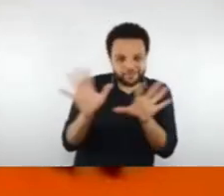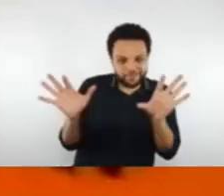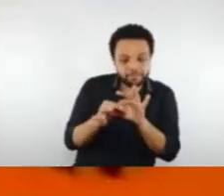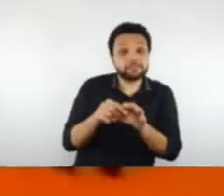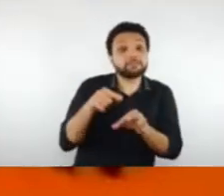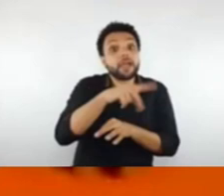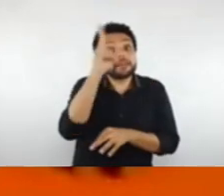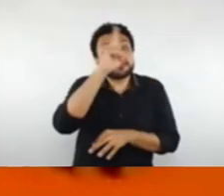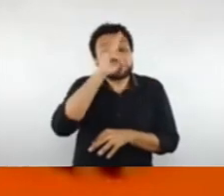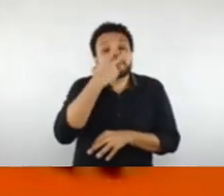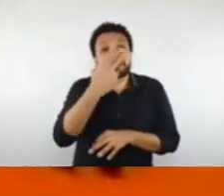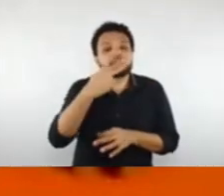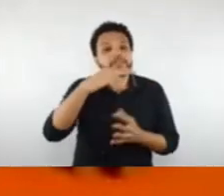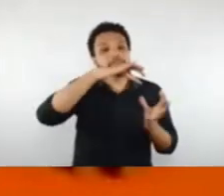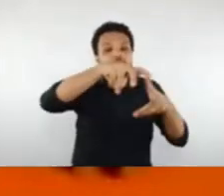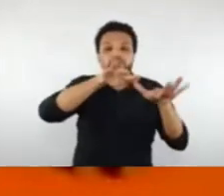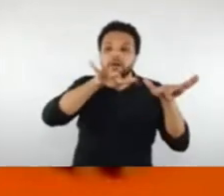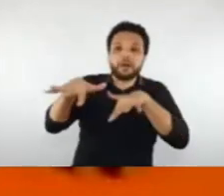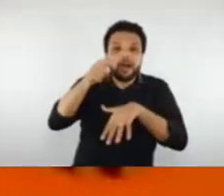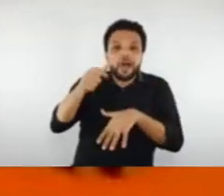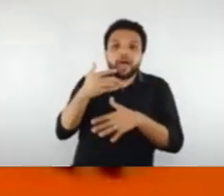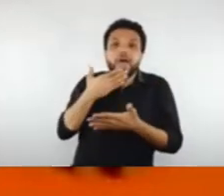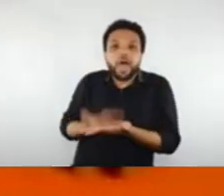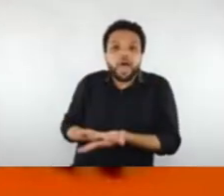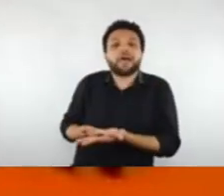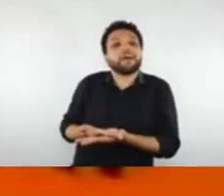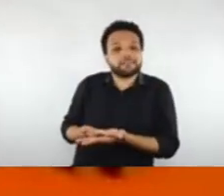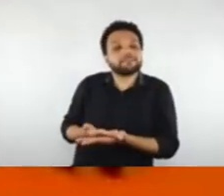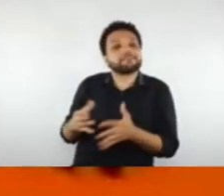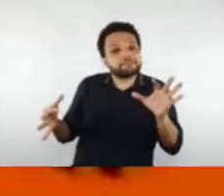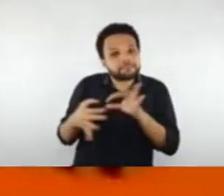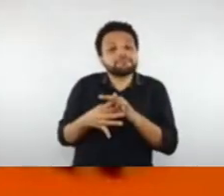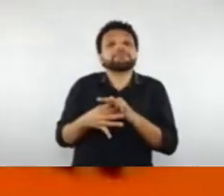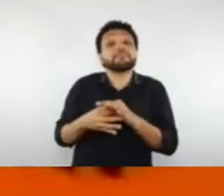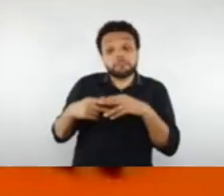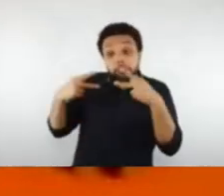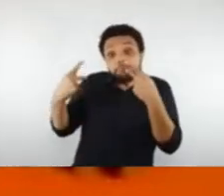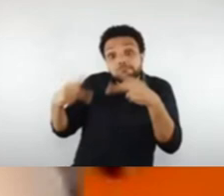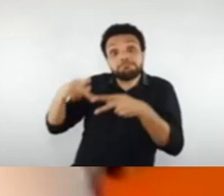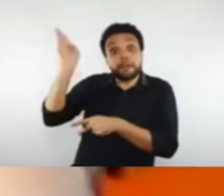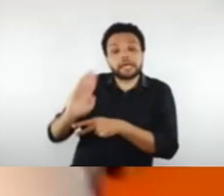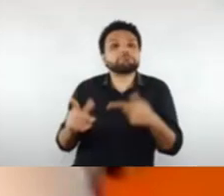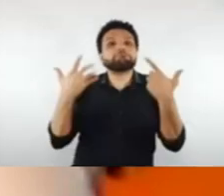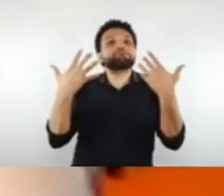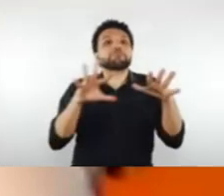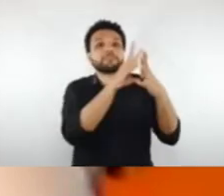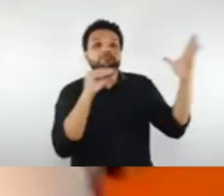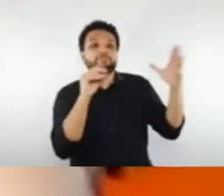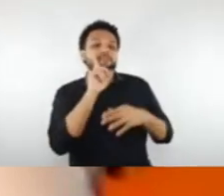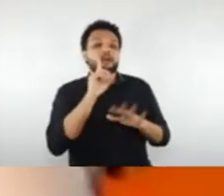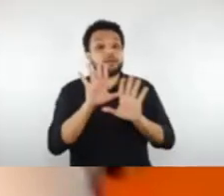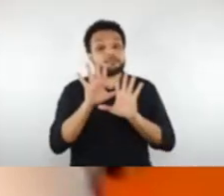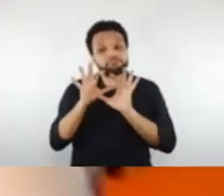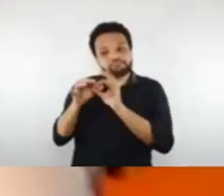com cores da forma brasileira e não tentando imitar a forma americana. O filme foi vendido para mais